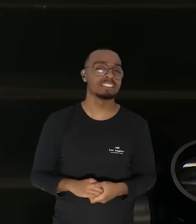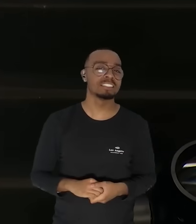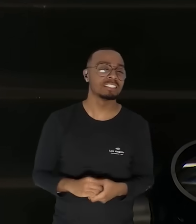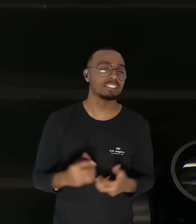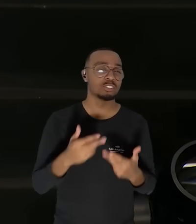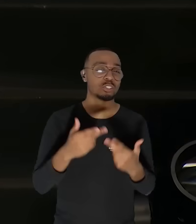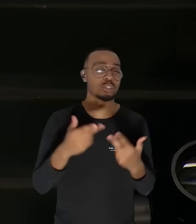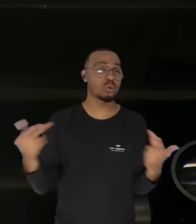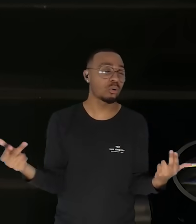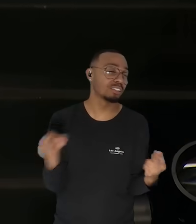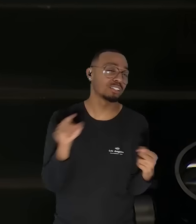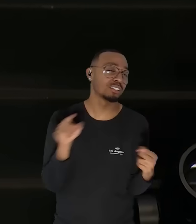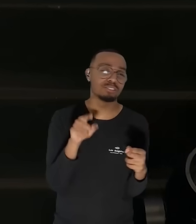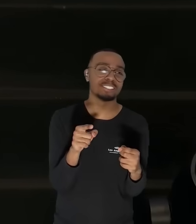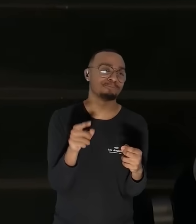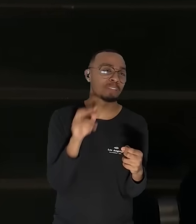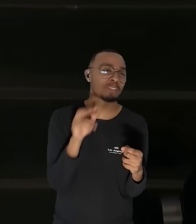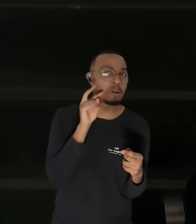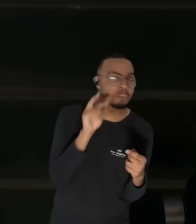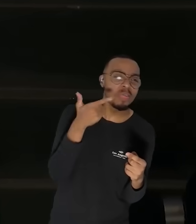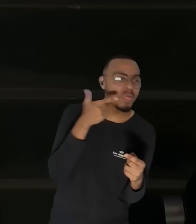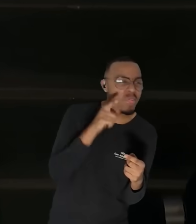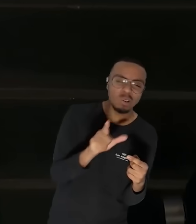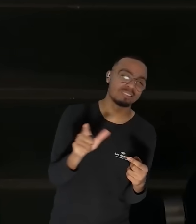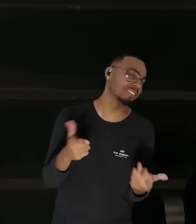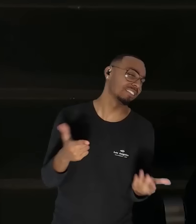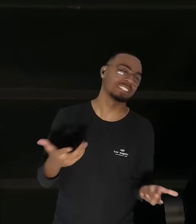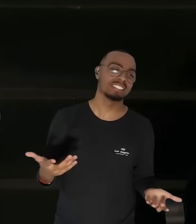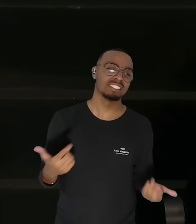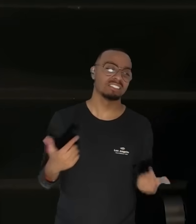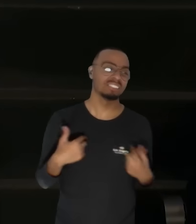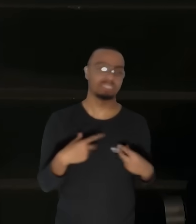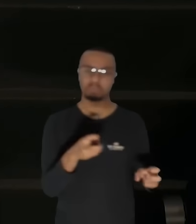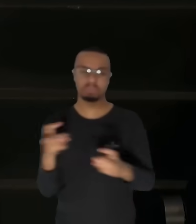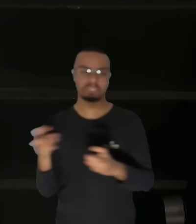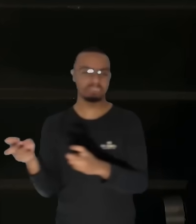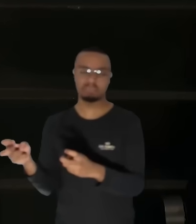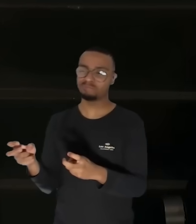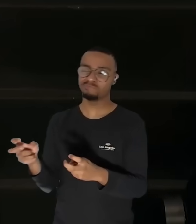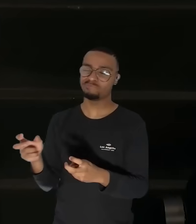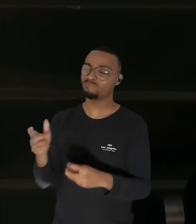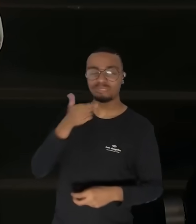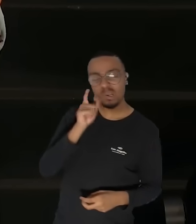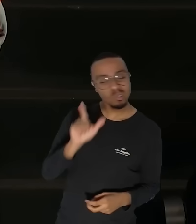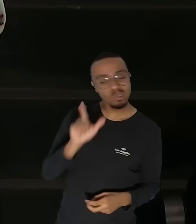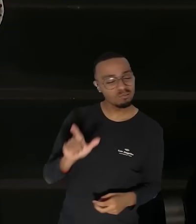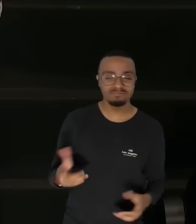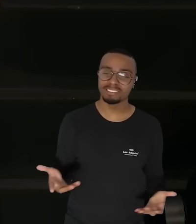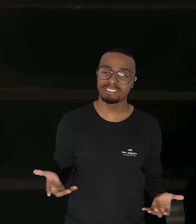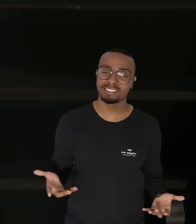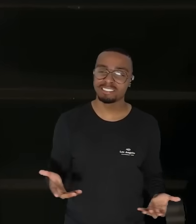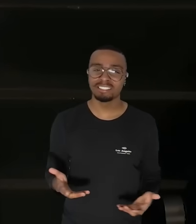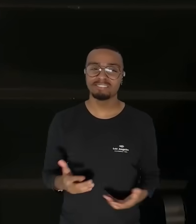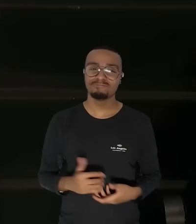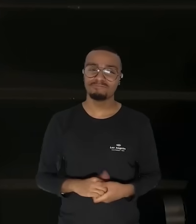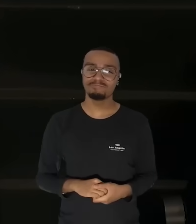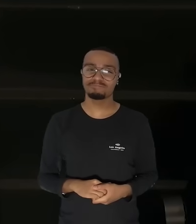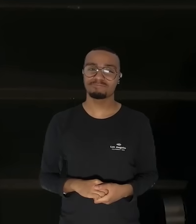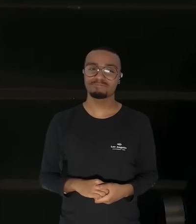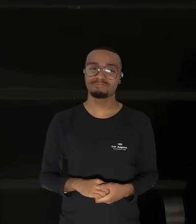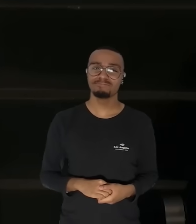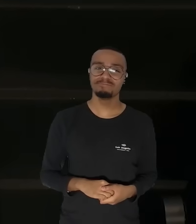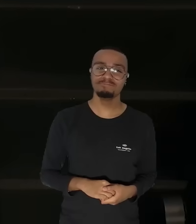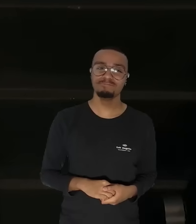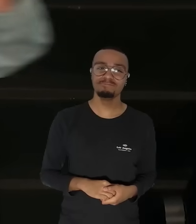delas. A tempestades que não são visuais e tempestades que